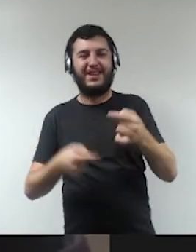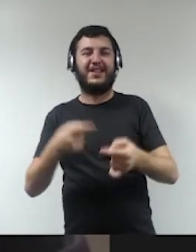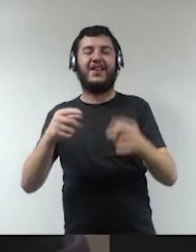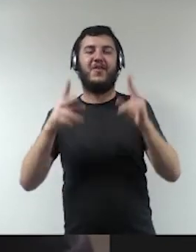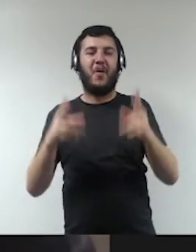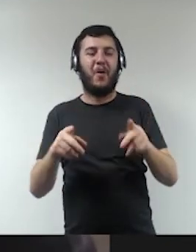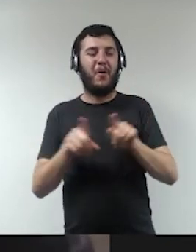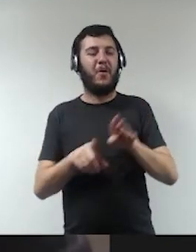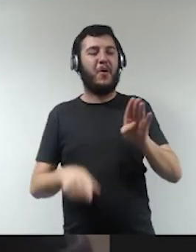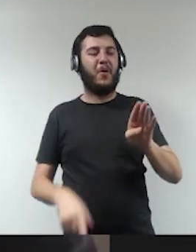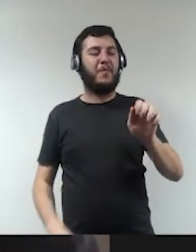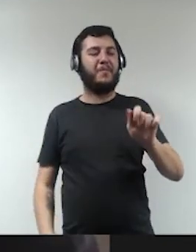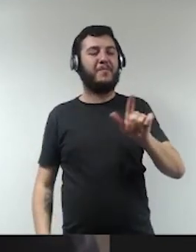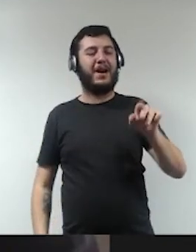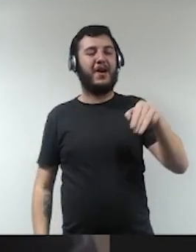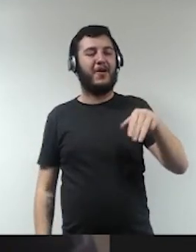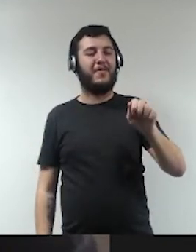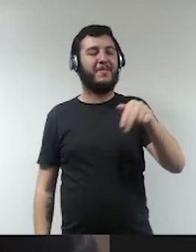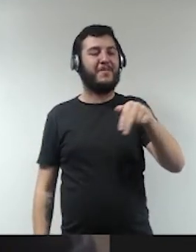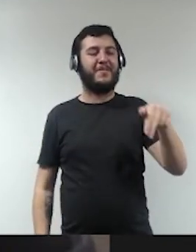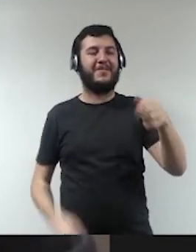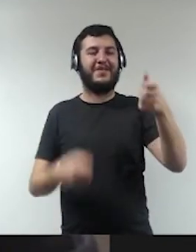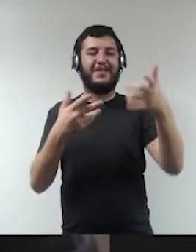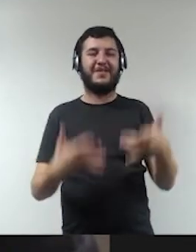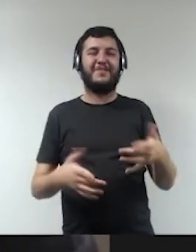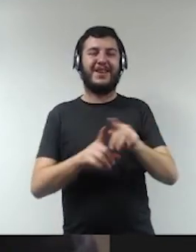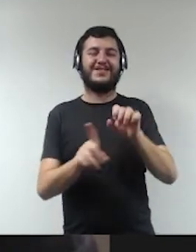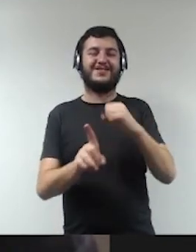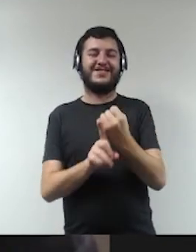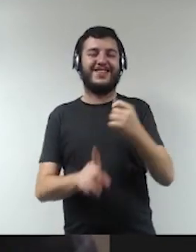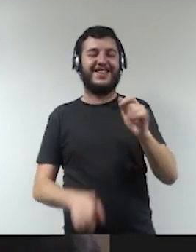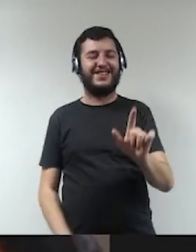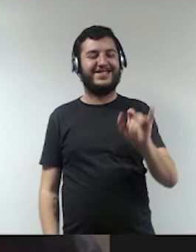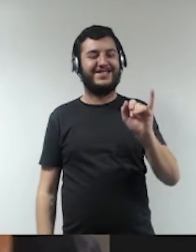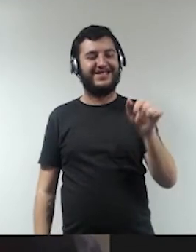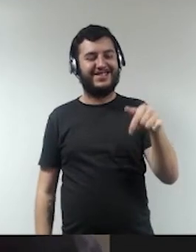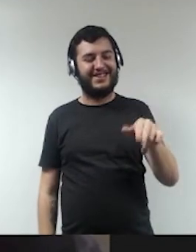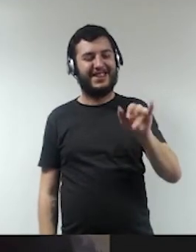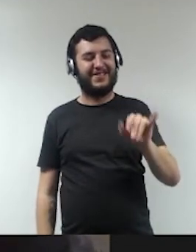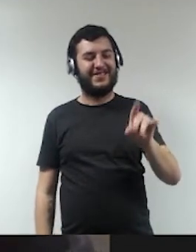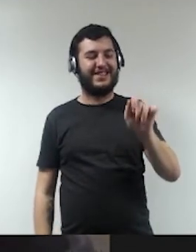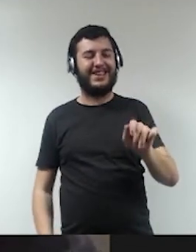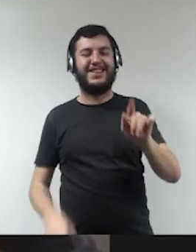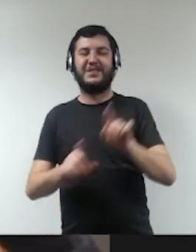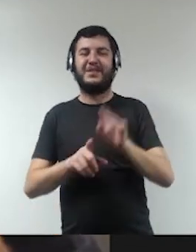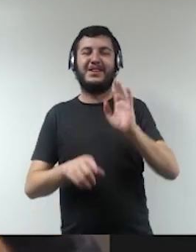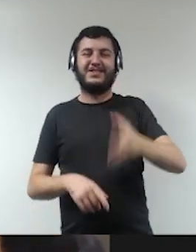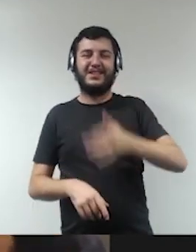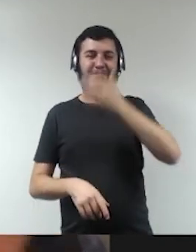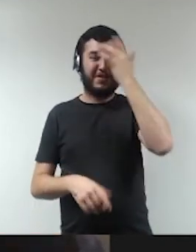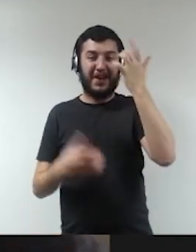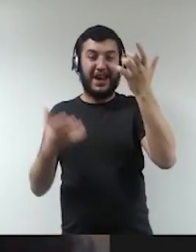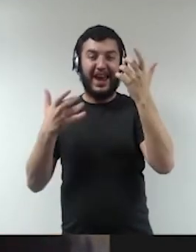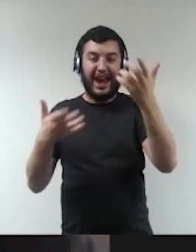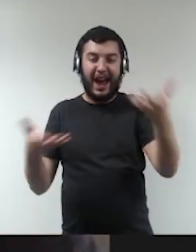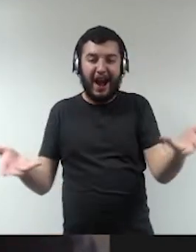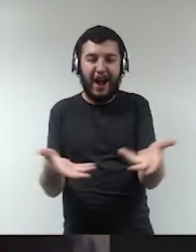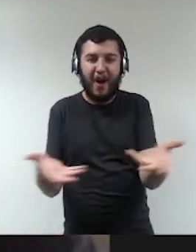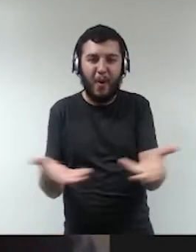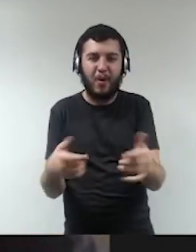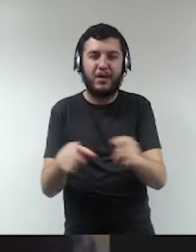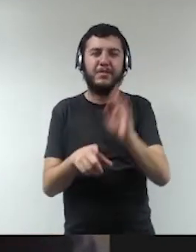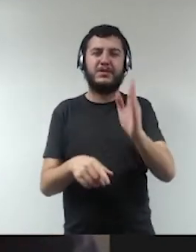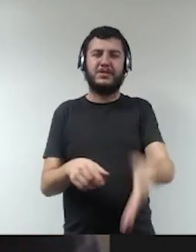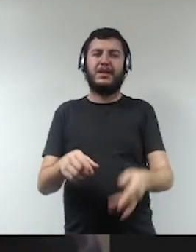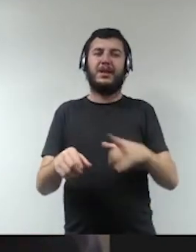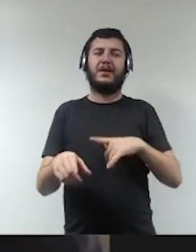Me parece que, nesta toada, em as pessoas quererem tudo nesse momento, garantidas aí